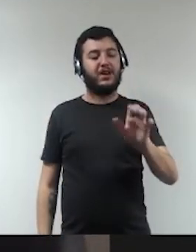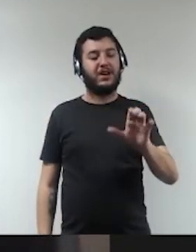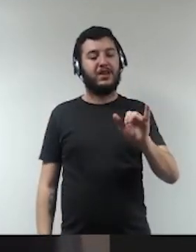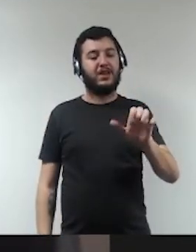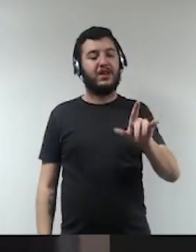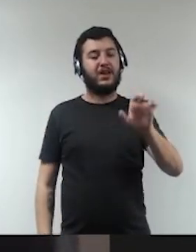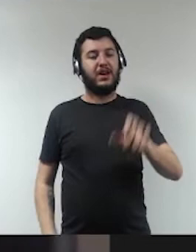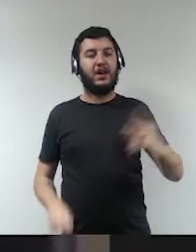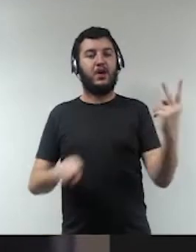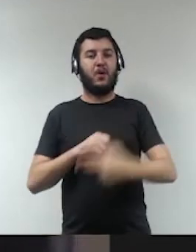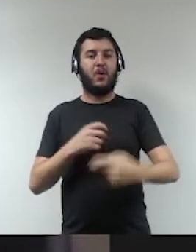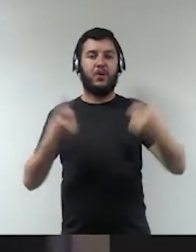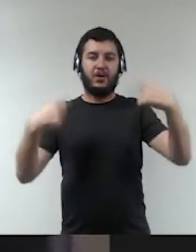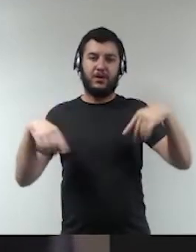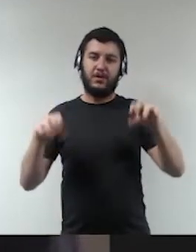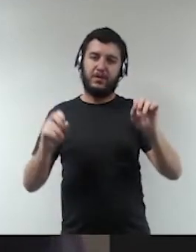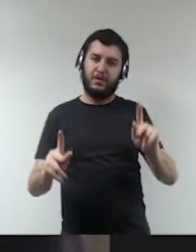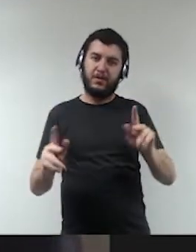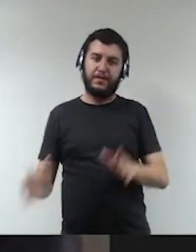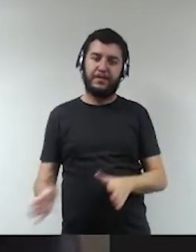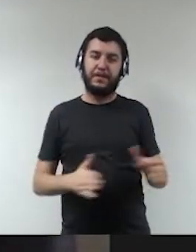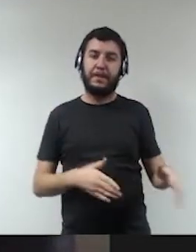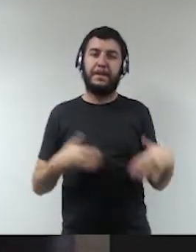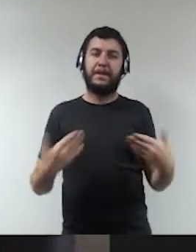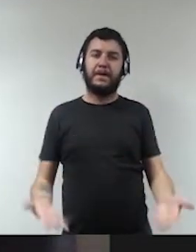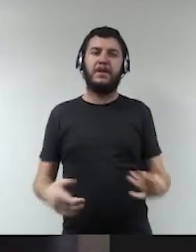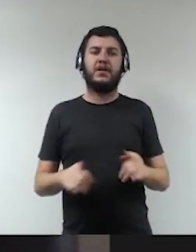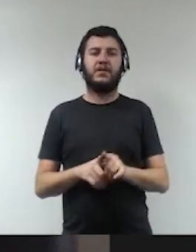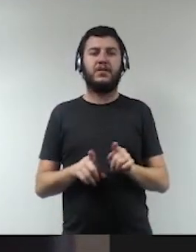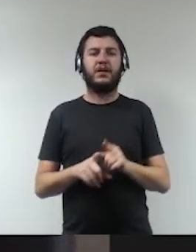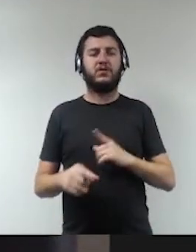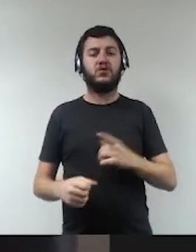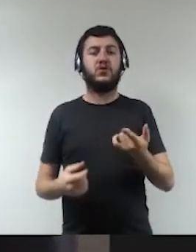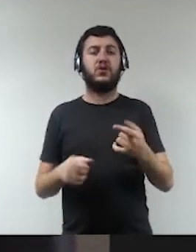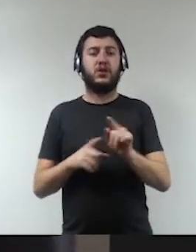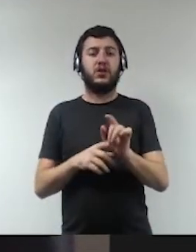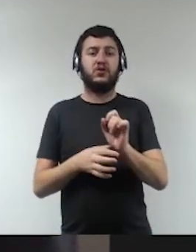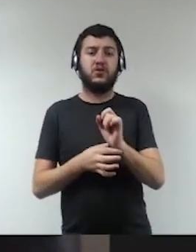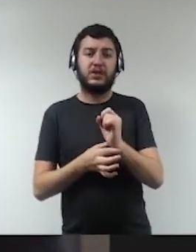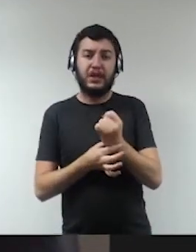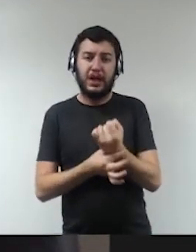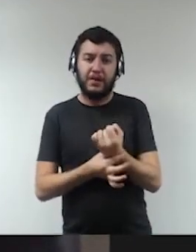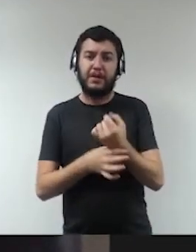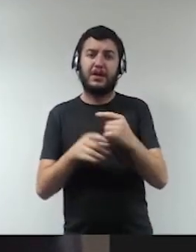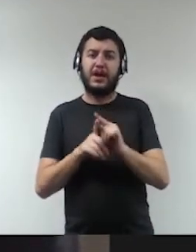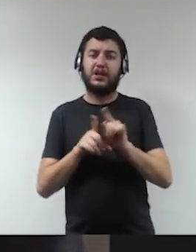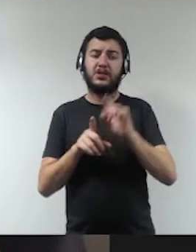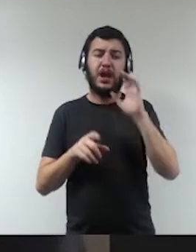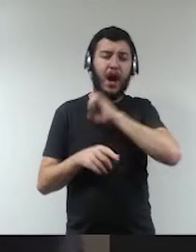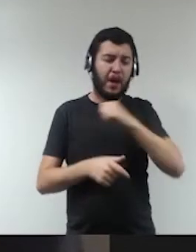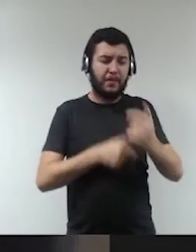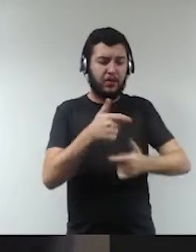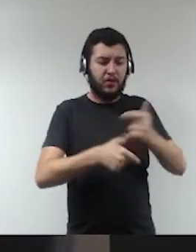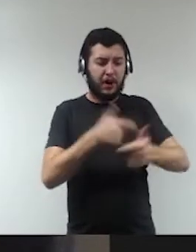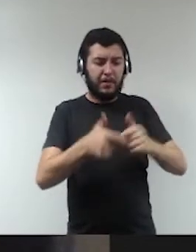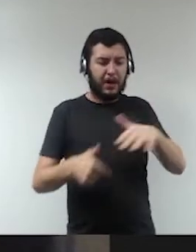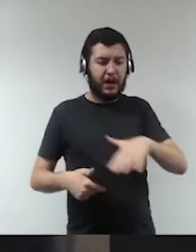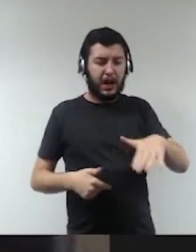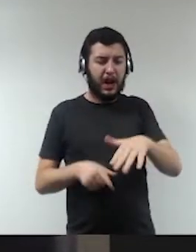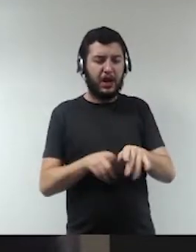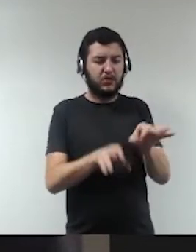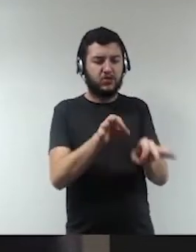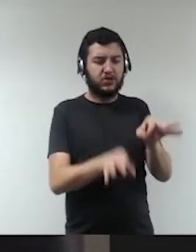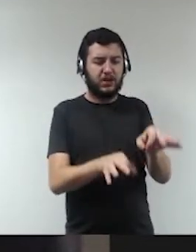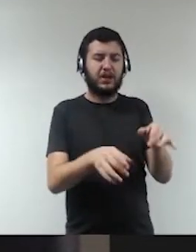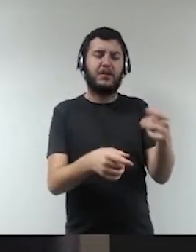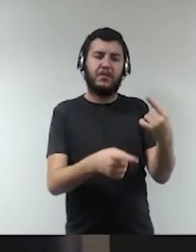de uma maior eficiência e sustentabilidade do sistema judicial, haja vista que o problema maior da nossa Constituição